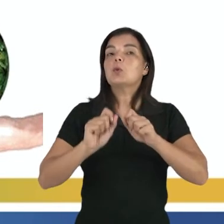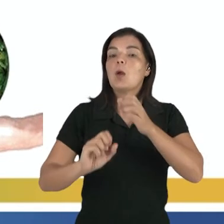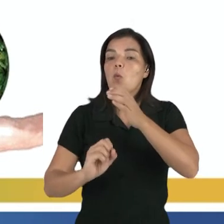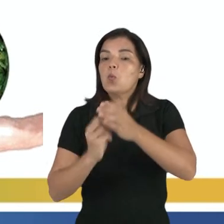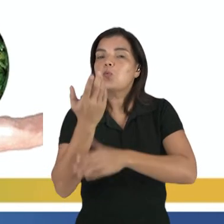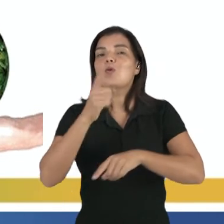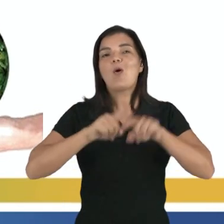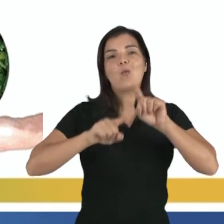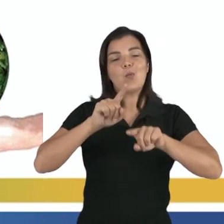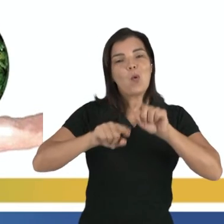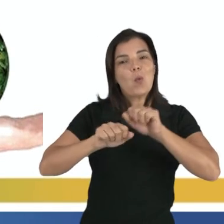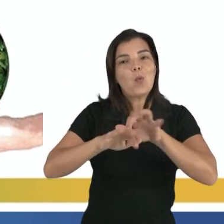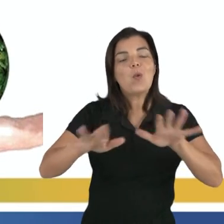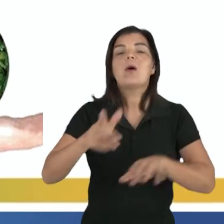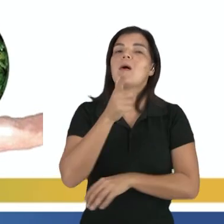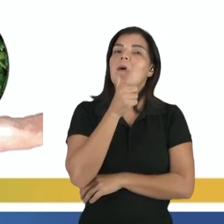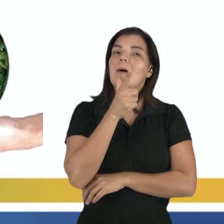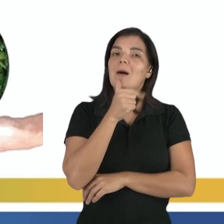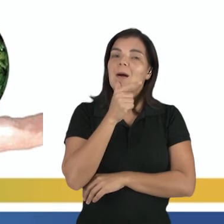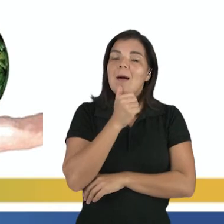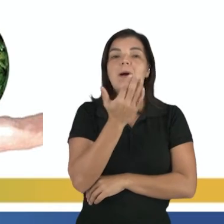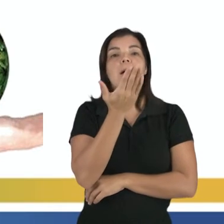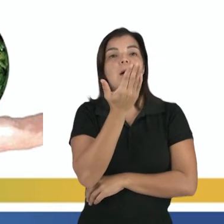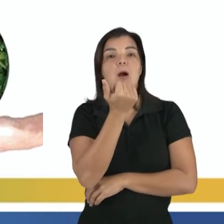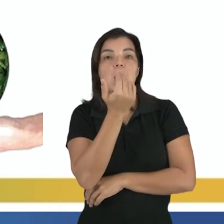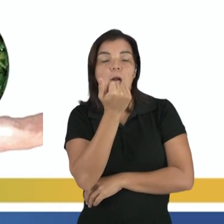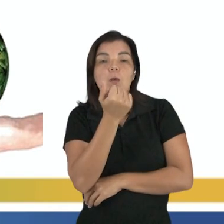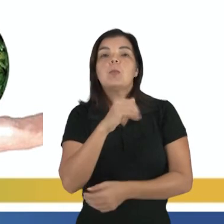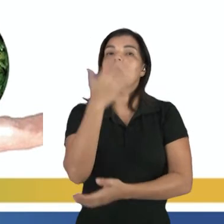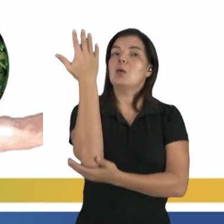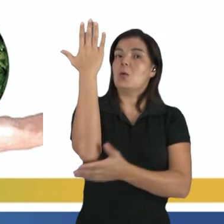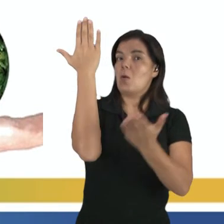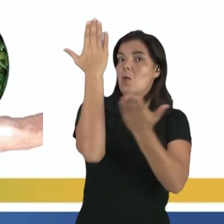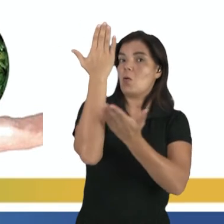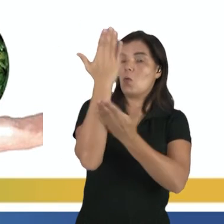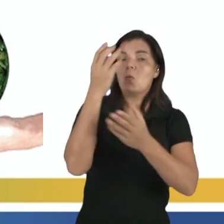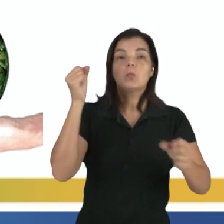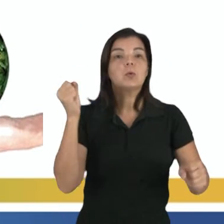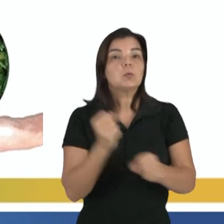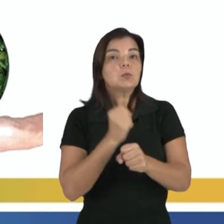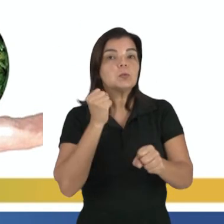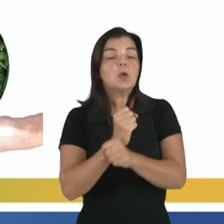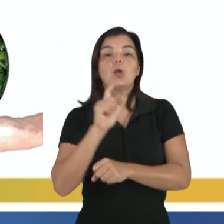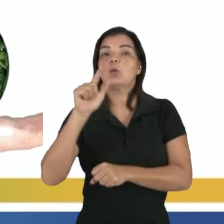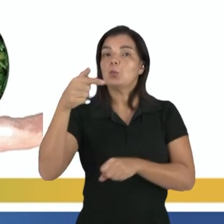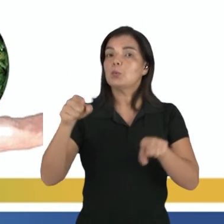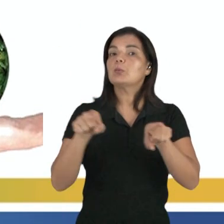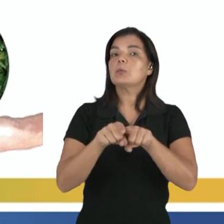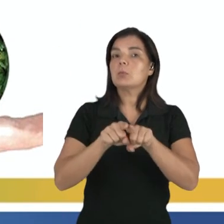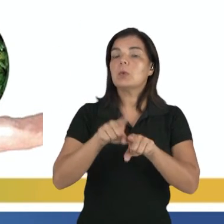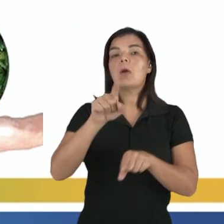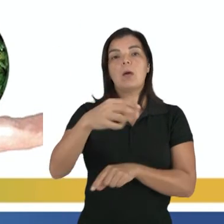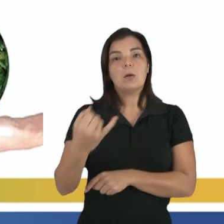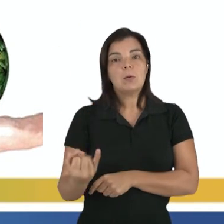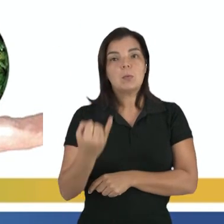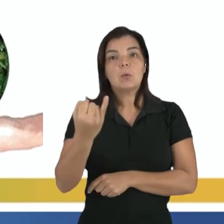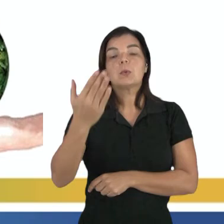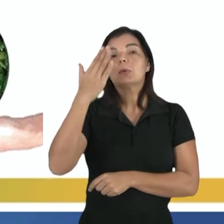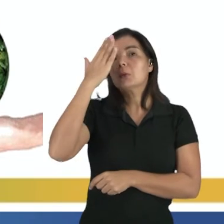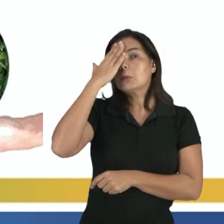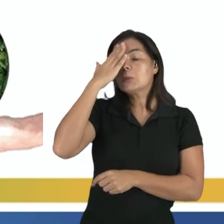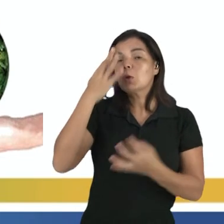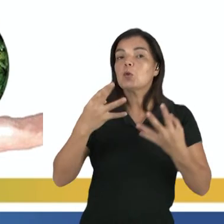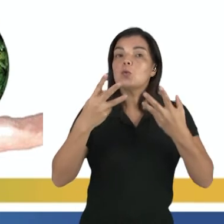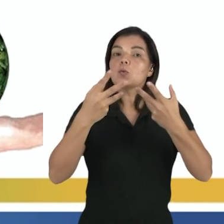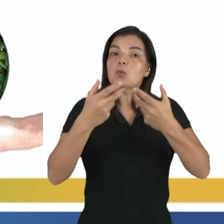né? Além da água, alimentos, madeira para as construções, entre outros. Então, é importante entender que